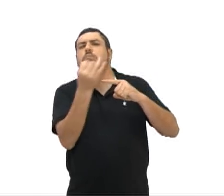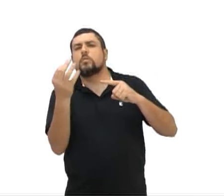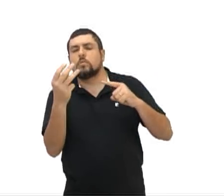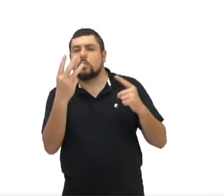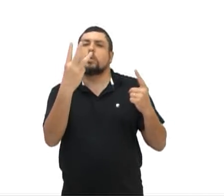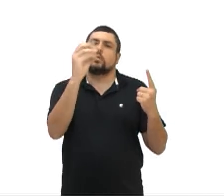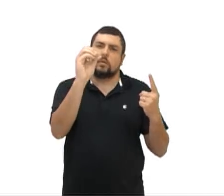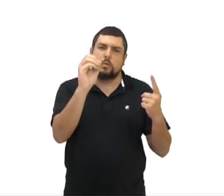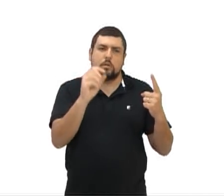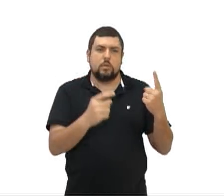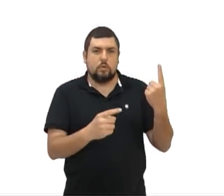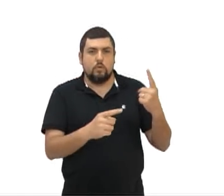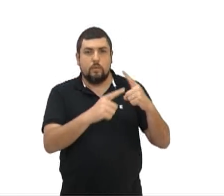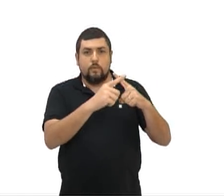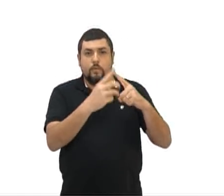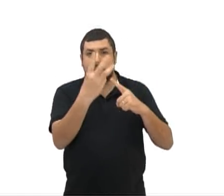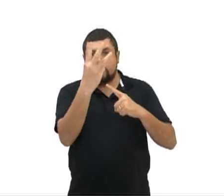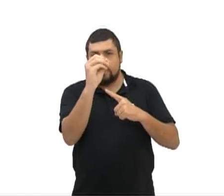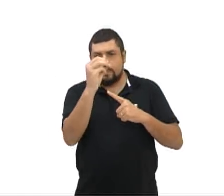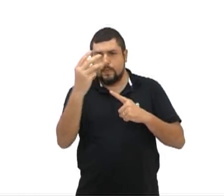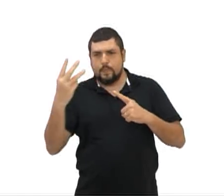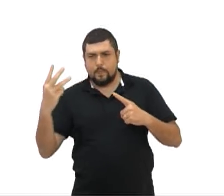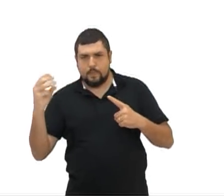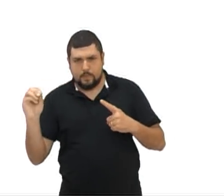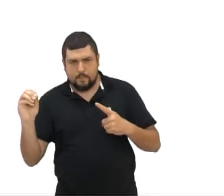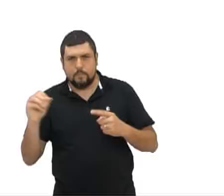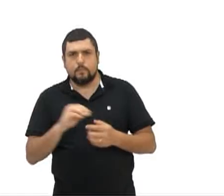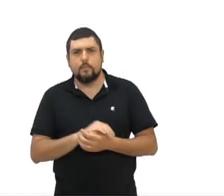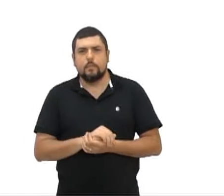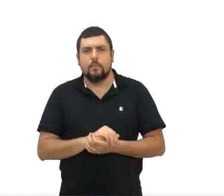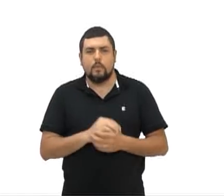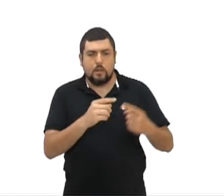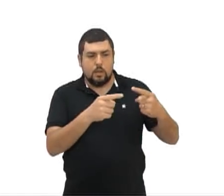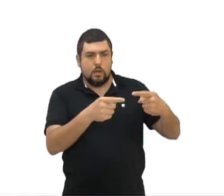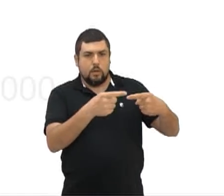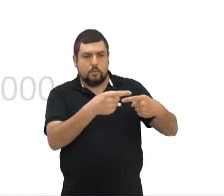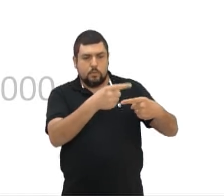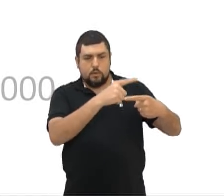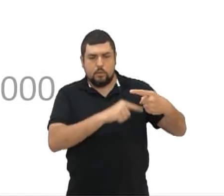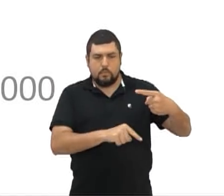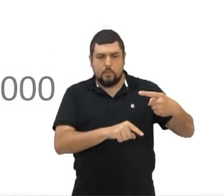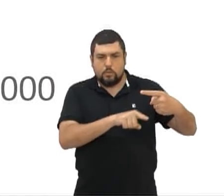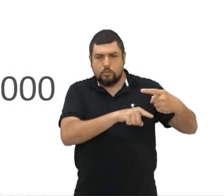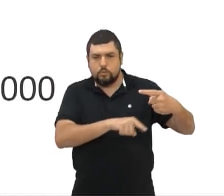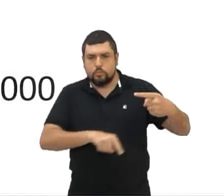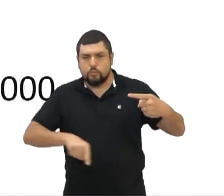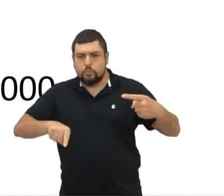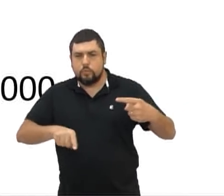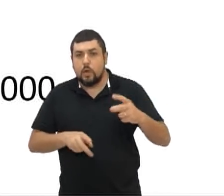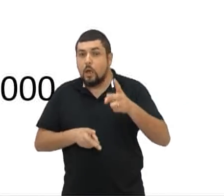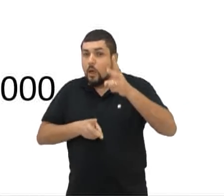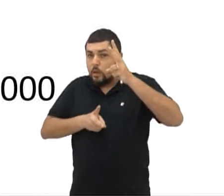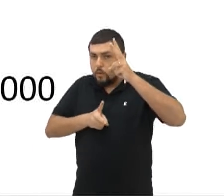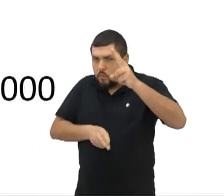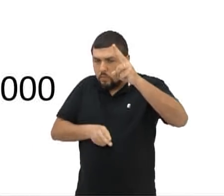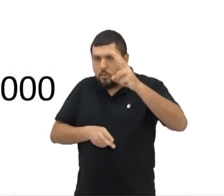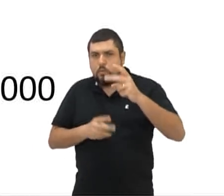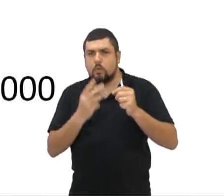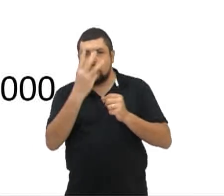1 vezes 30 seria 30. A mesma informação você vai utilizar embaixo.